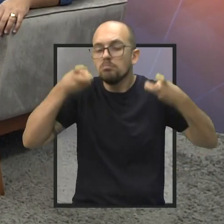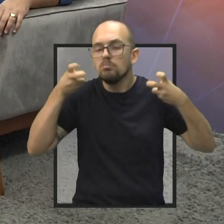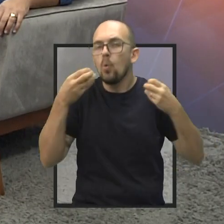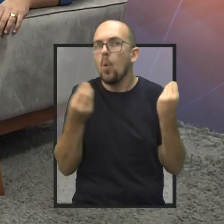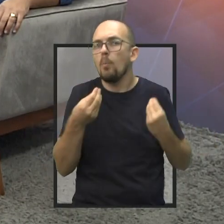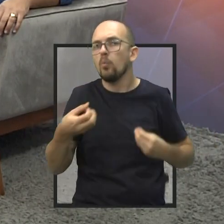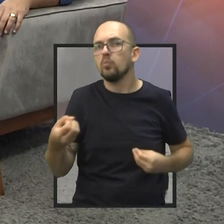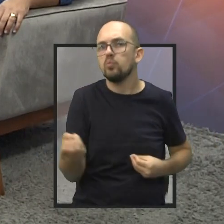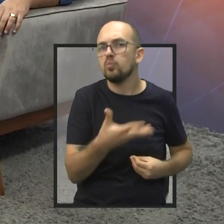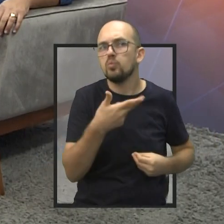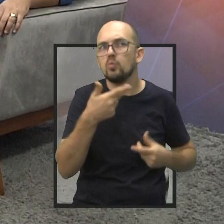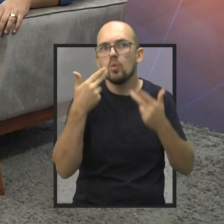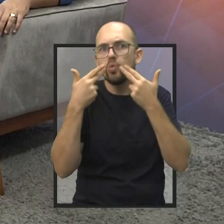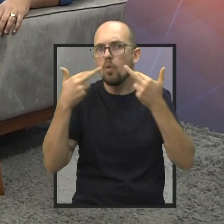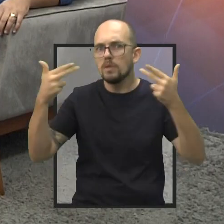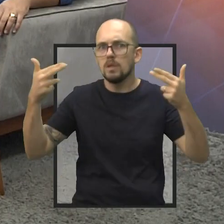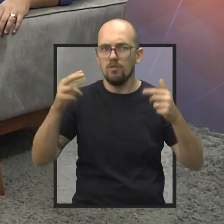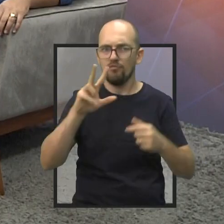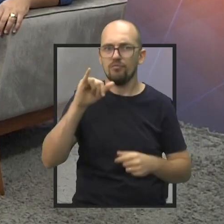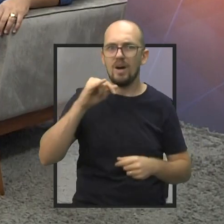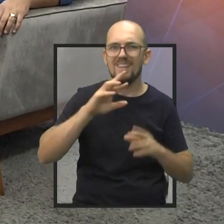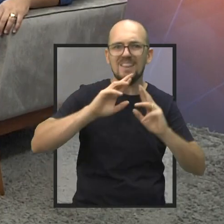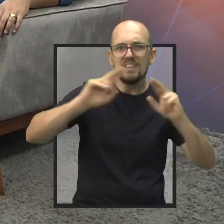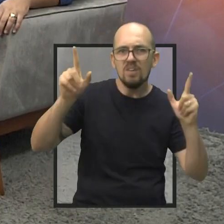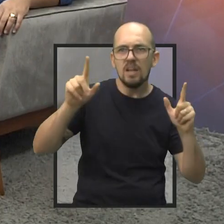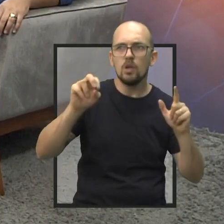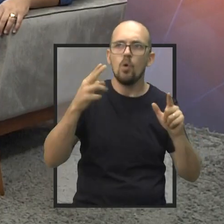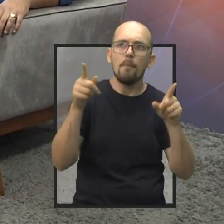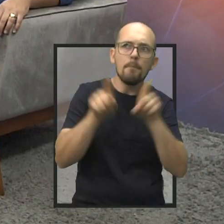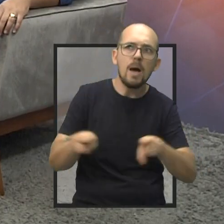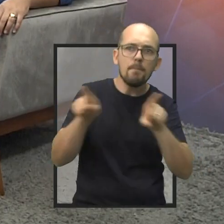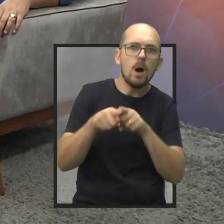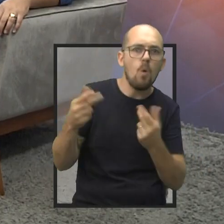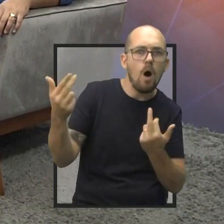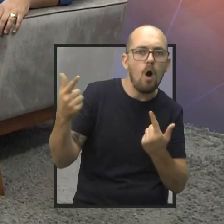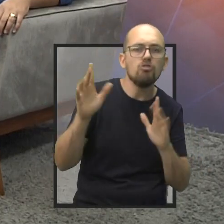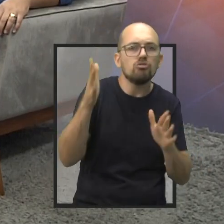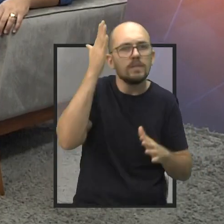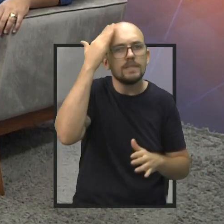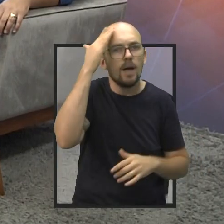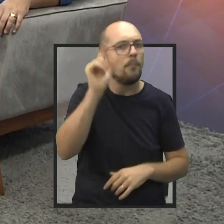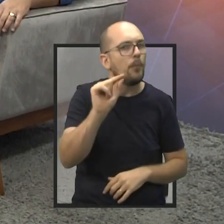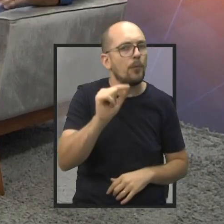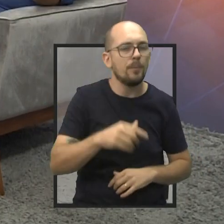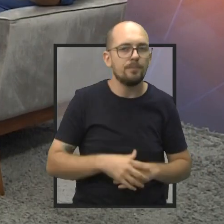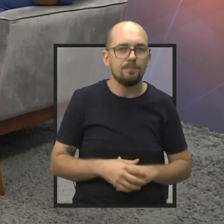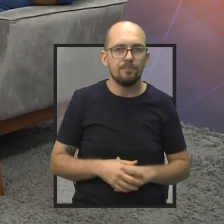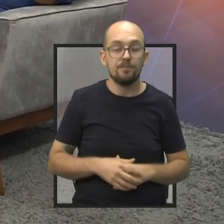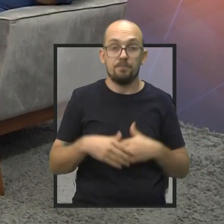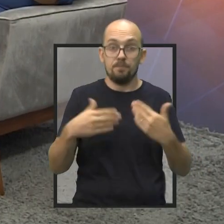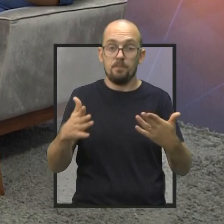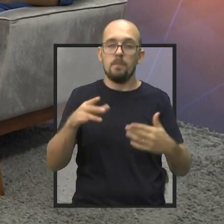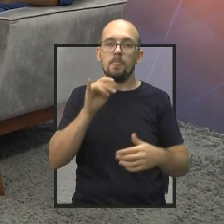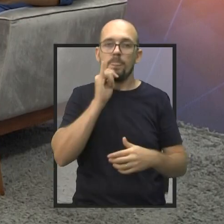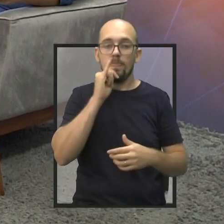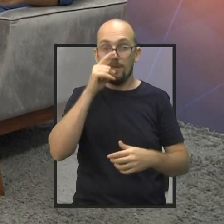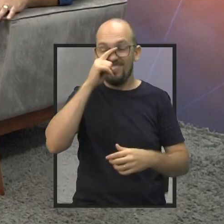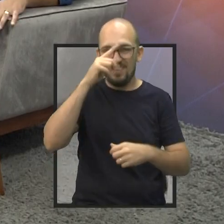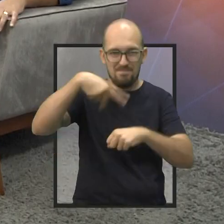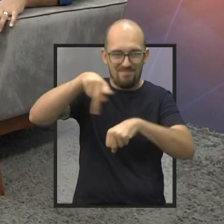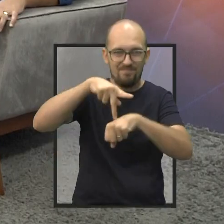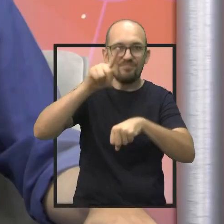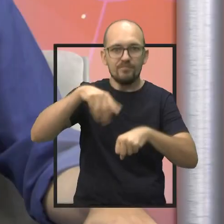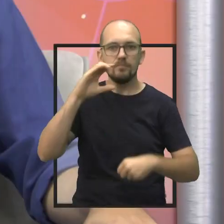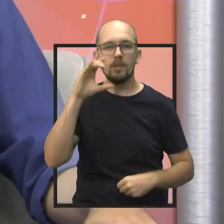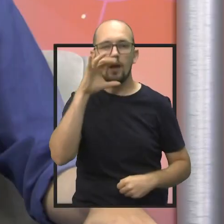novidade em relação a isso? Se vai ser diferente? Se é a mesma coisa? O que já se sabe? Assim, quando a gente tem um país de clima quente,